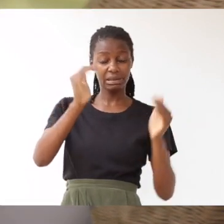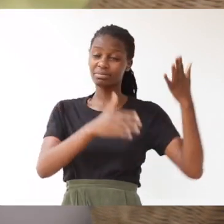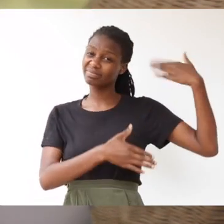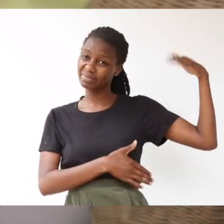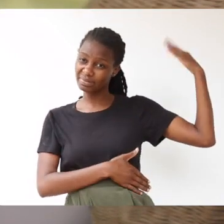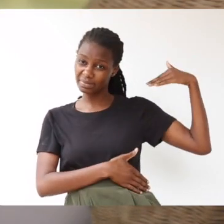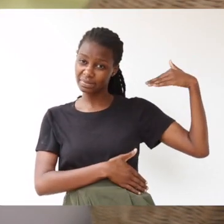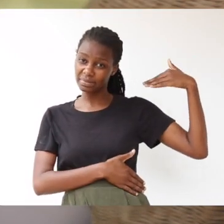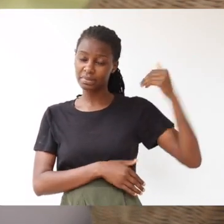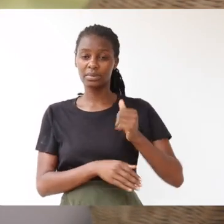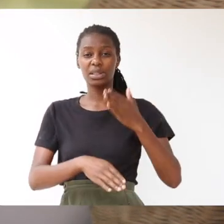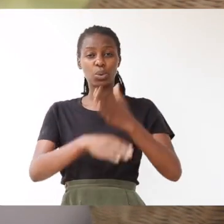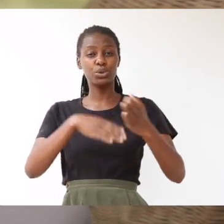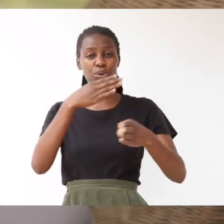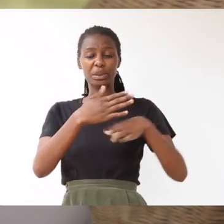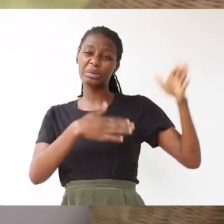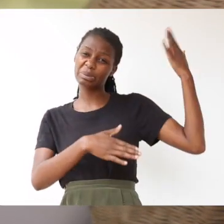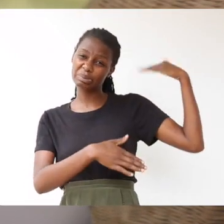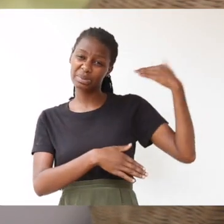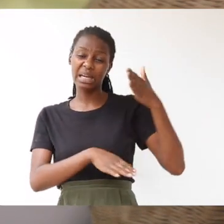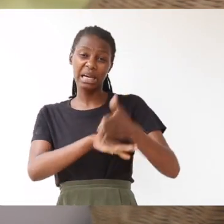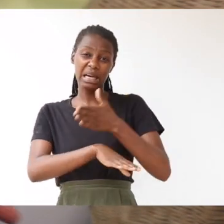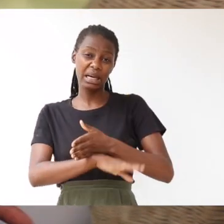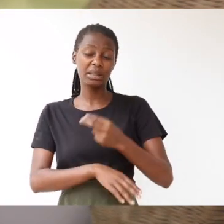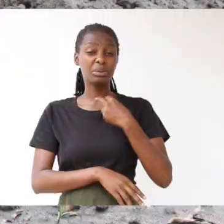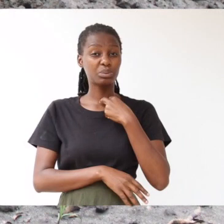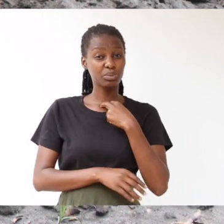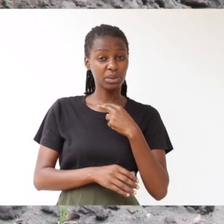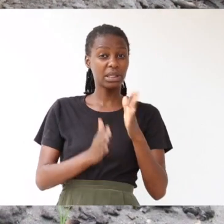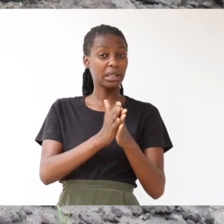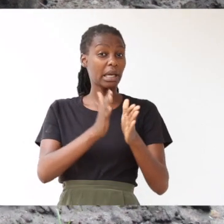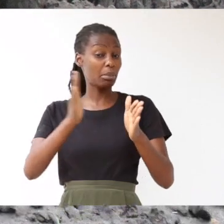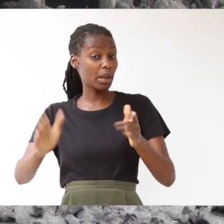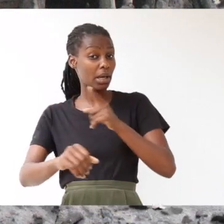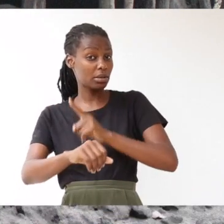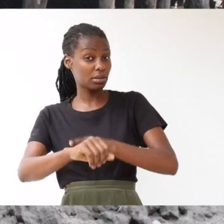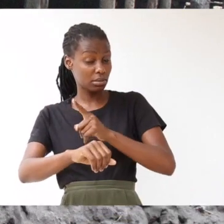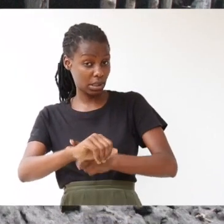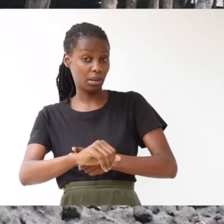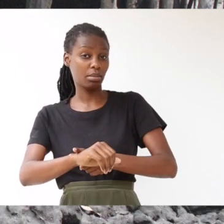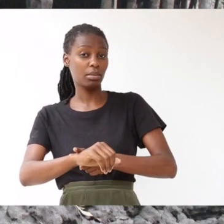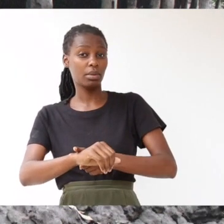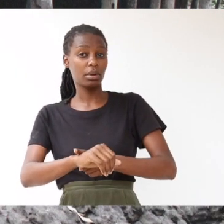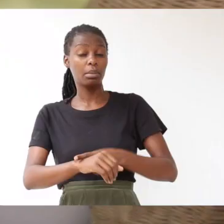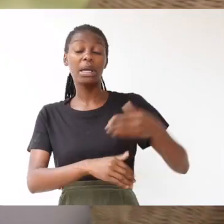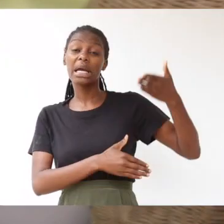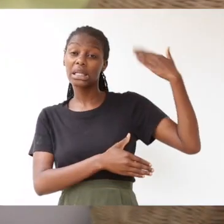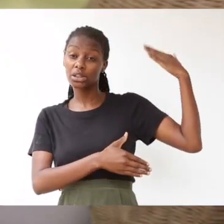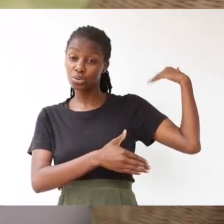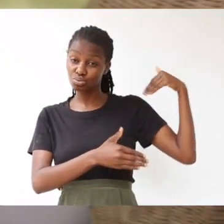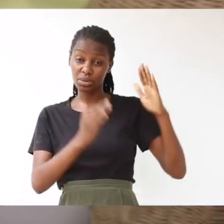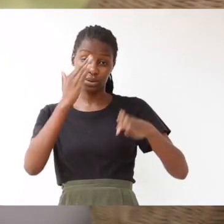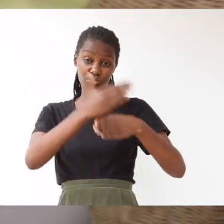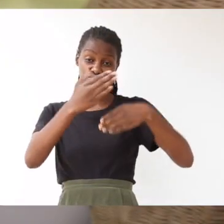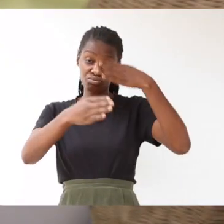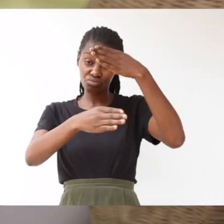passado, tanto que foram construídas sem prever e que davam prazo, um tempo para que as antigas pudessem se adaptar